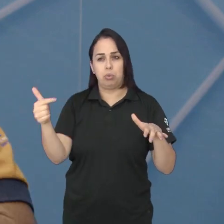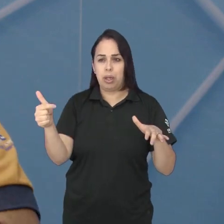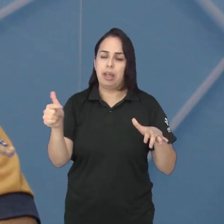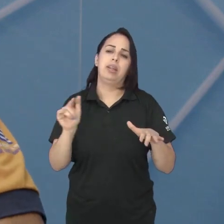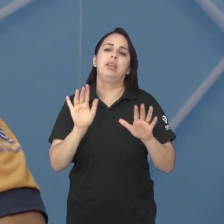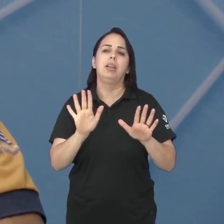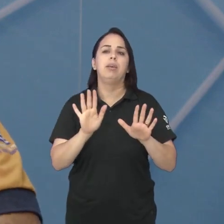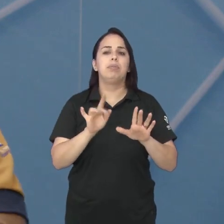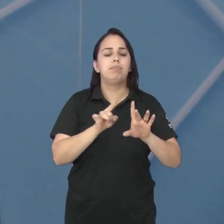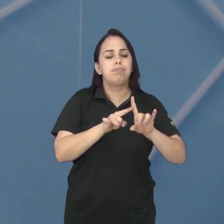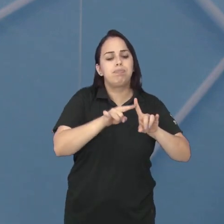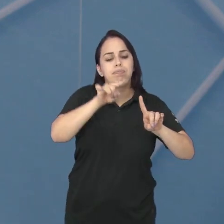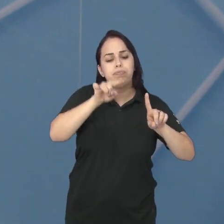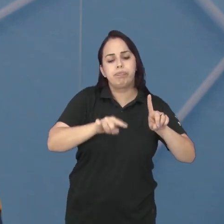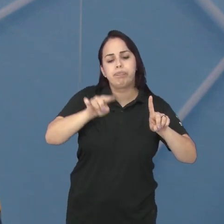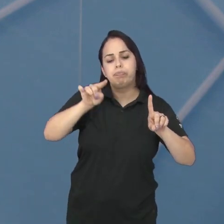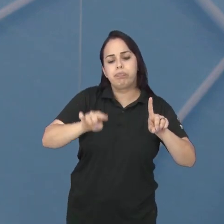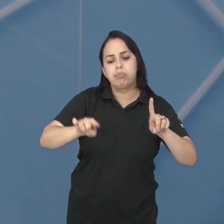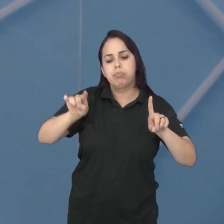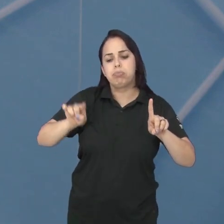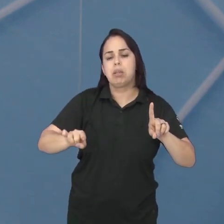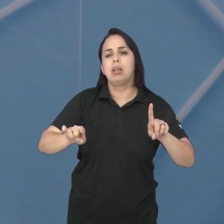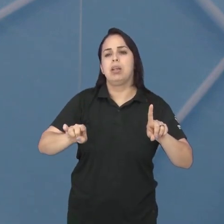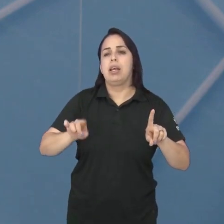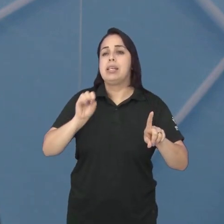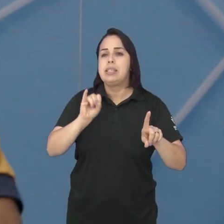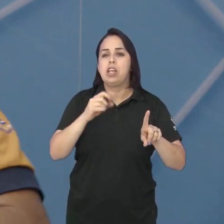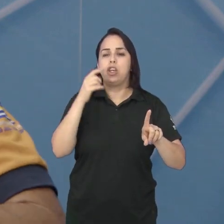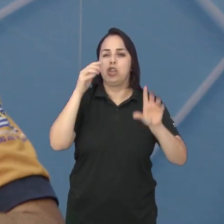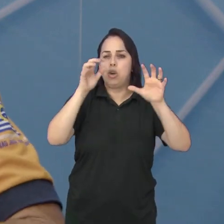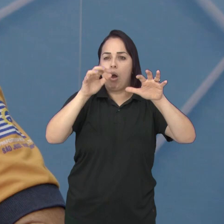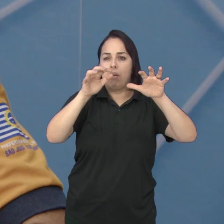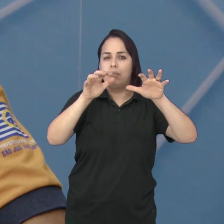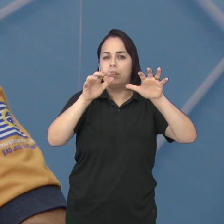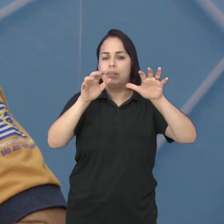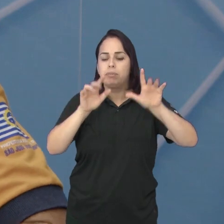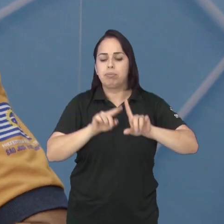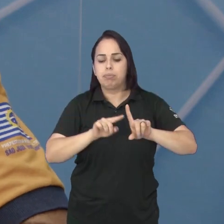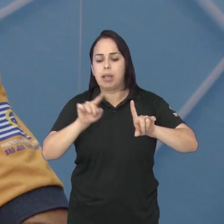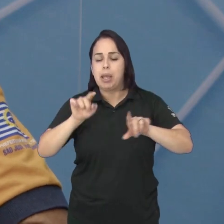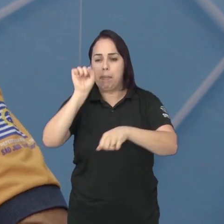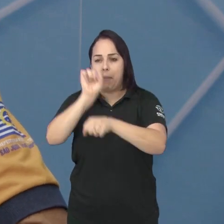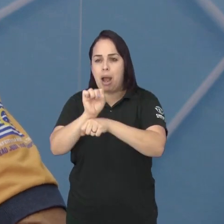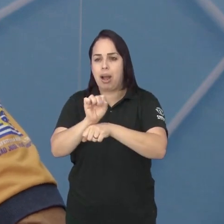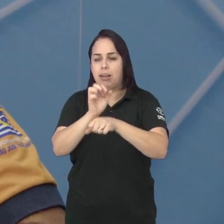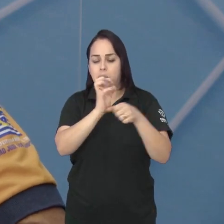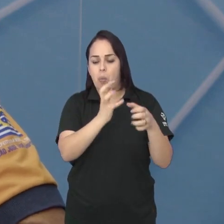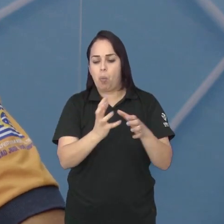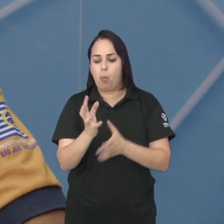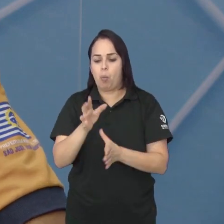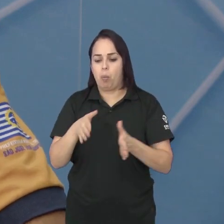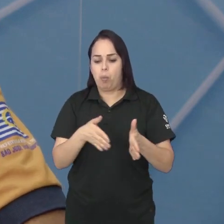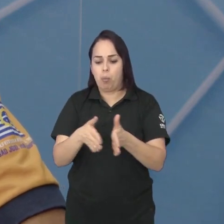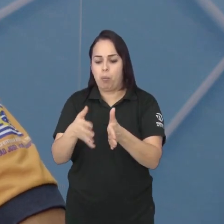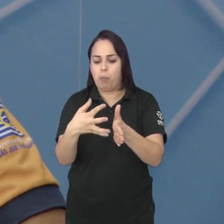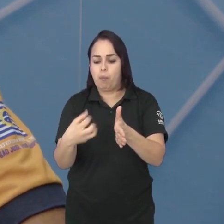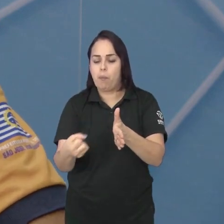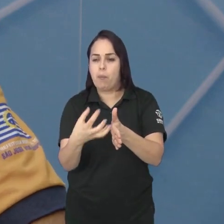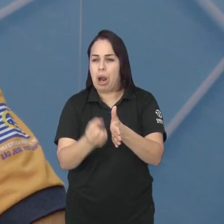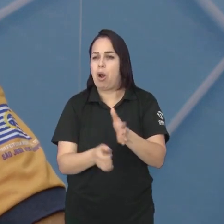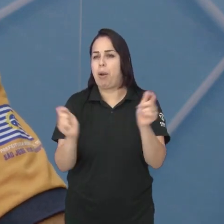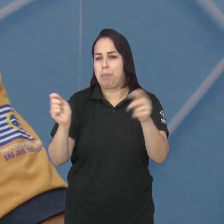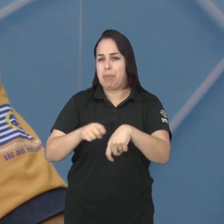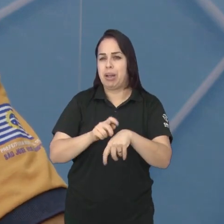tabela, o índice cai, porque daí já está acontecendo já a drenagem do local, o terreno já está secando. Mas a sequência, né, dentro desses 3